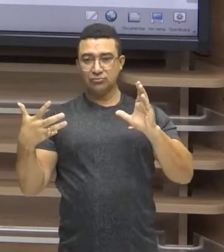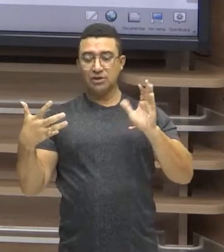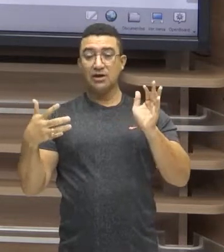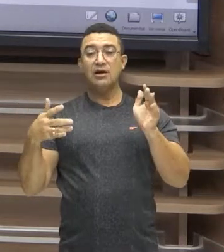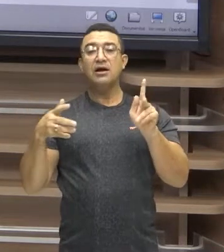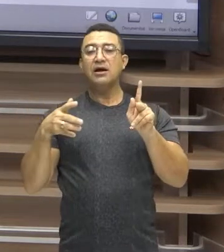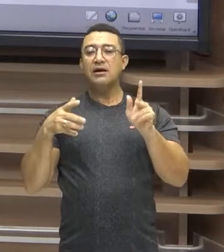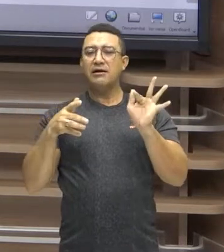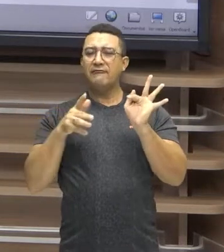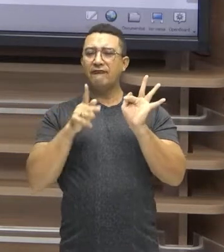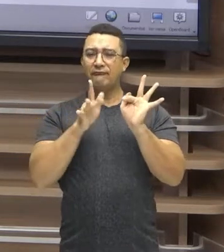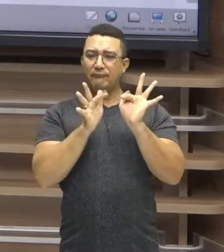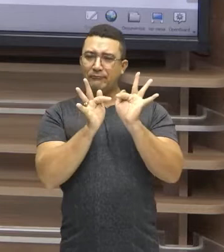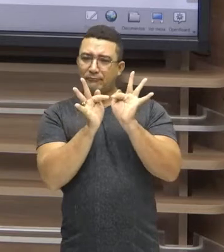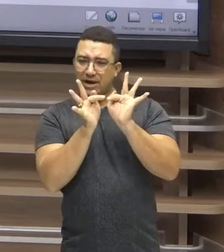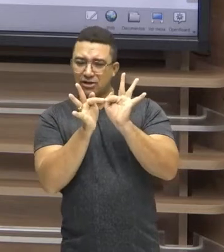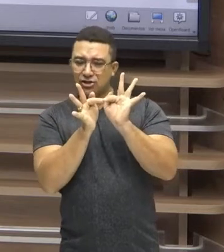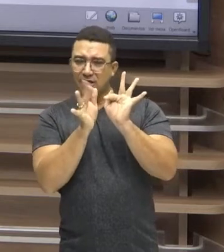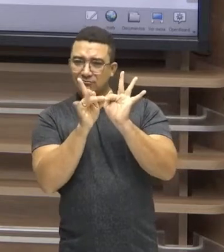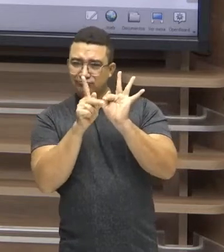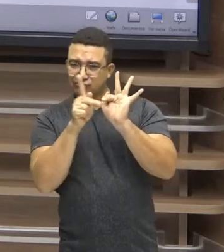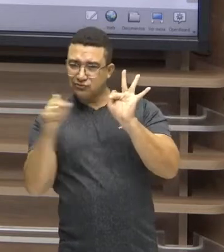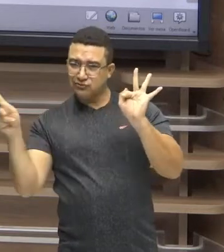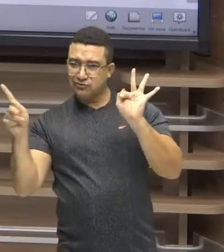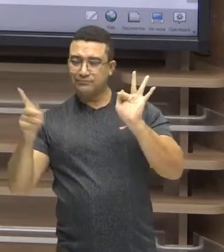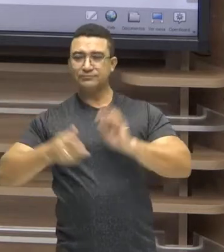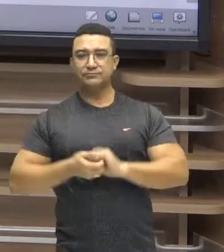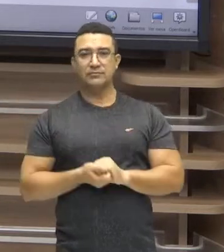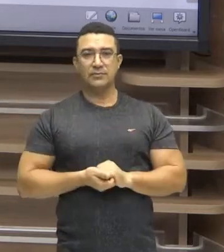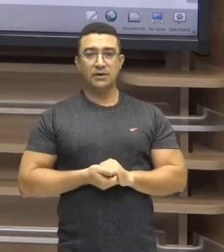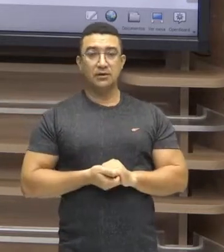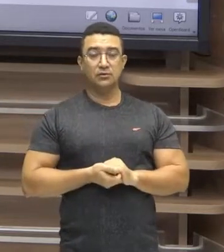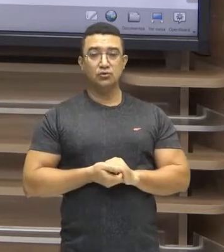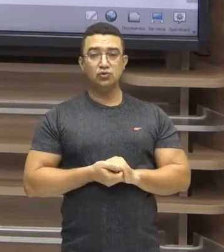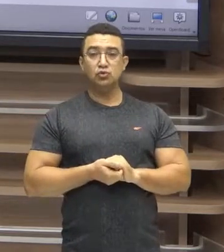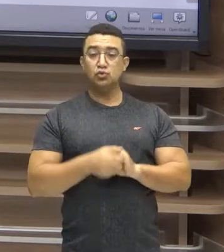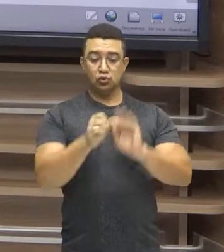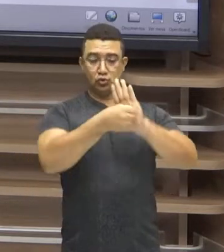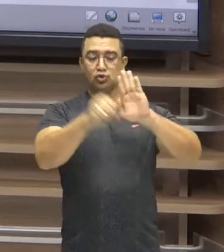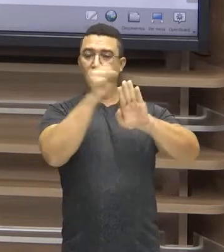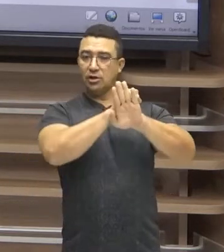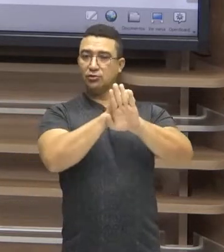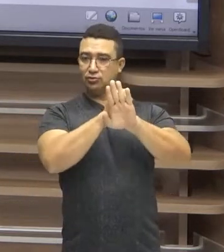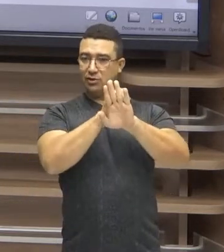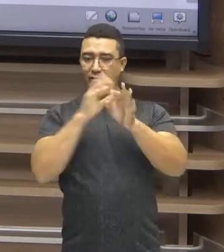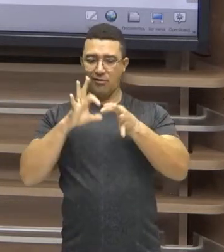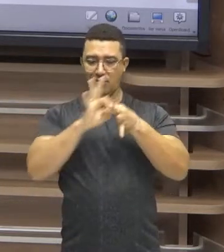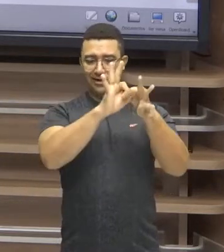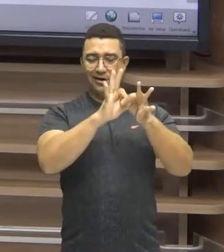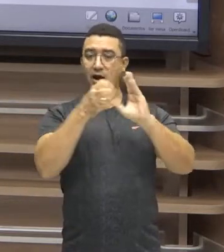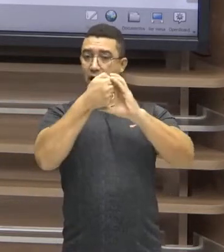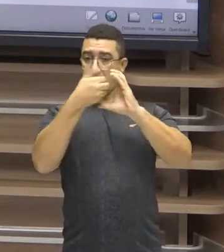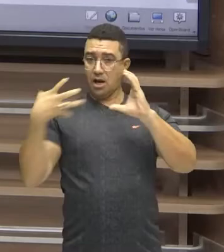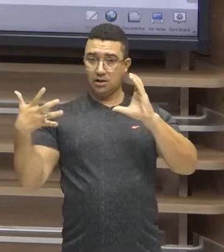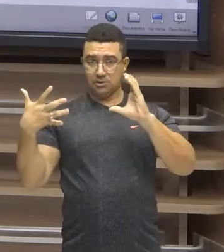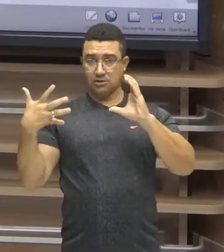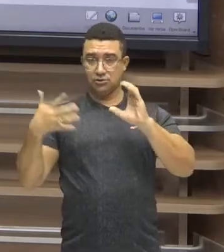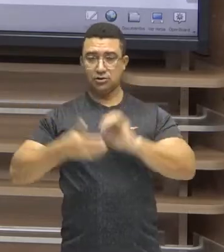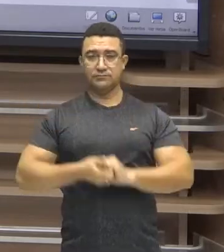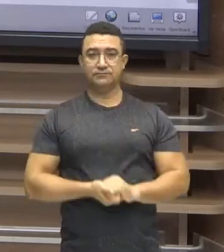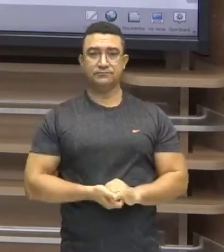predicativo do sujeito. Então, vai ligar sujeito a uma característica. A característica é isso aí, olha